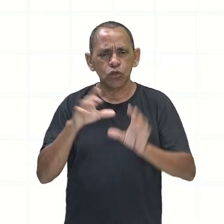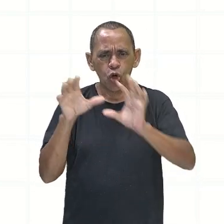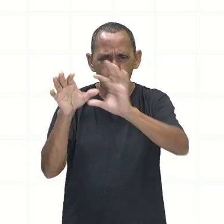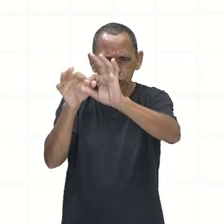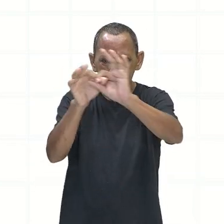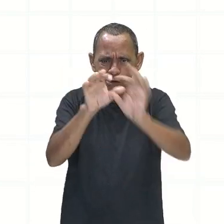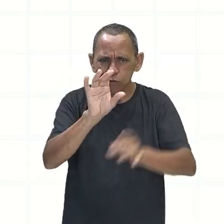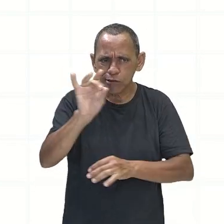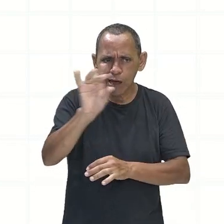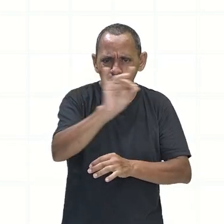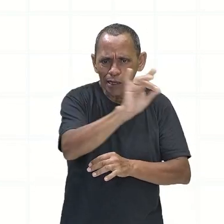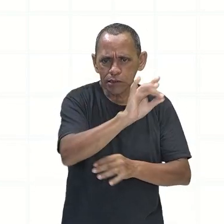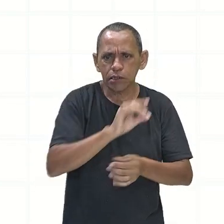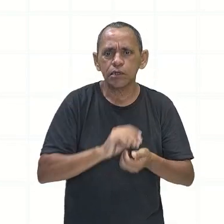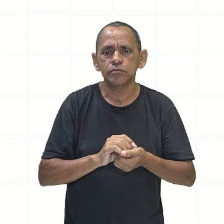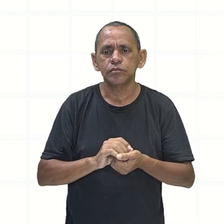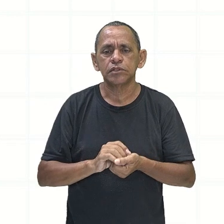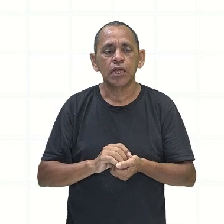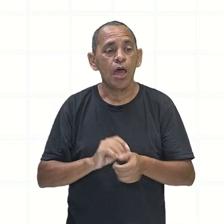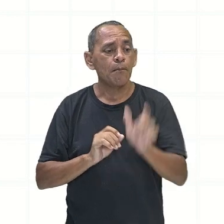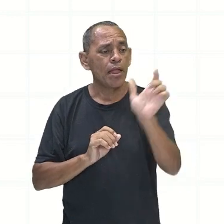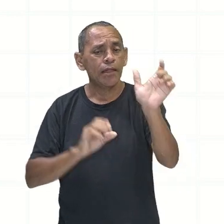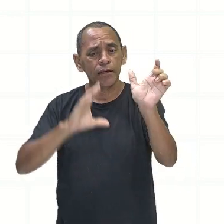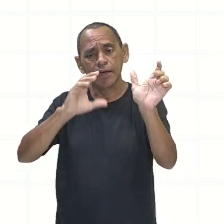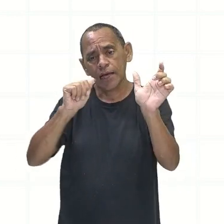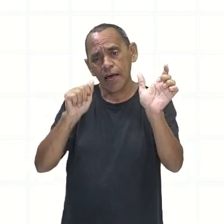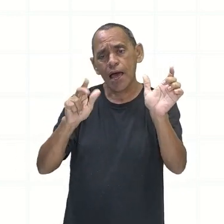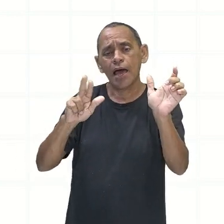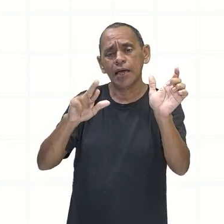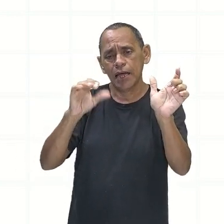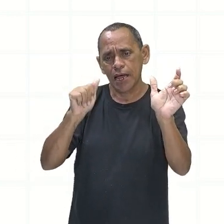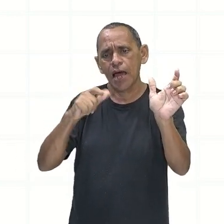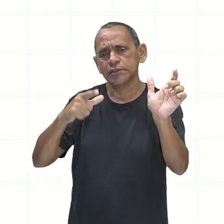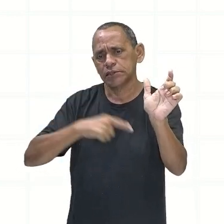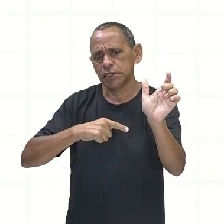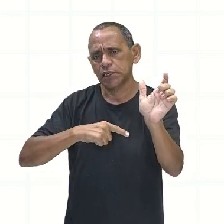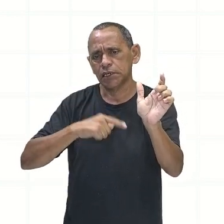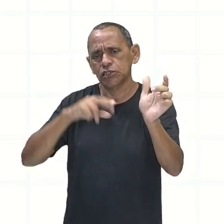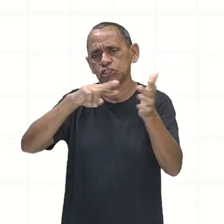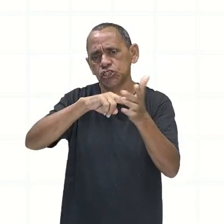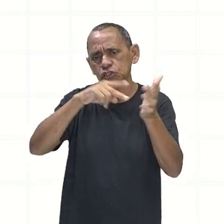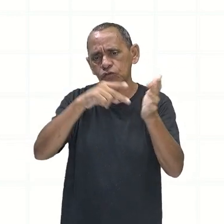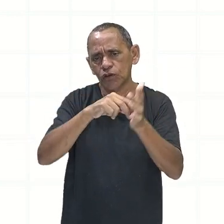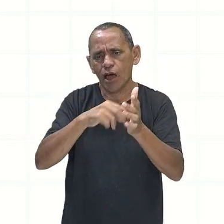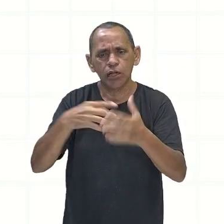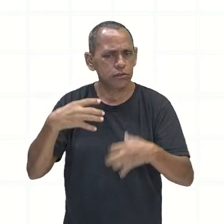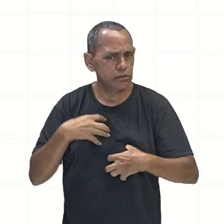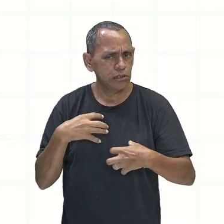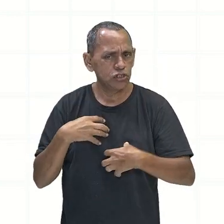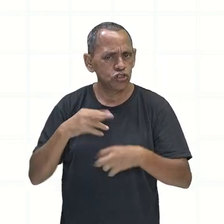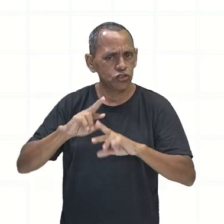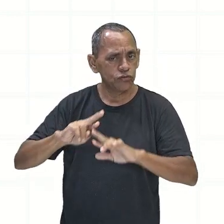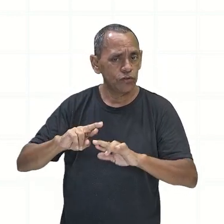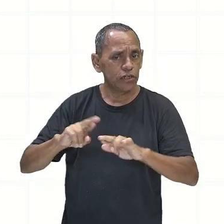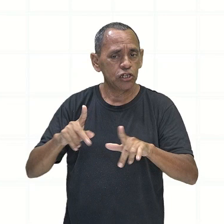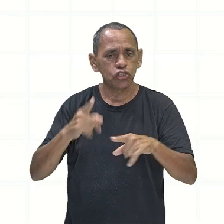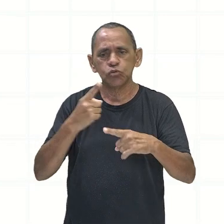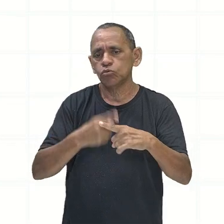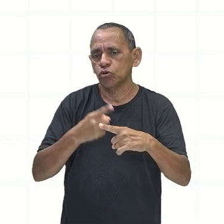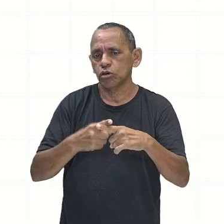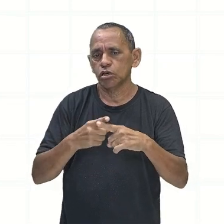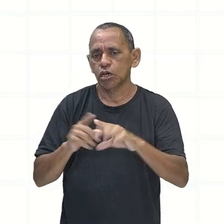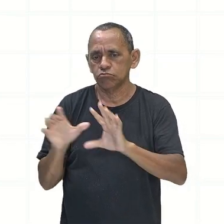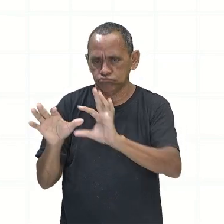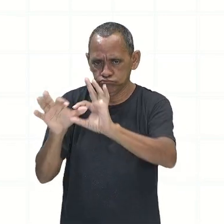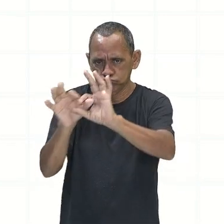né? A palavra cara ela vai ganhando significados diferentes. Por quê? Porque no contexto da frase, no